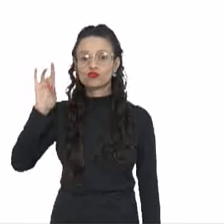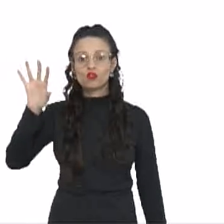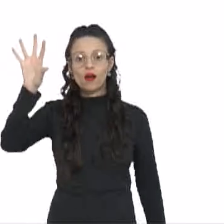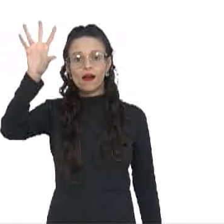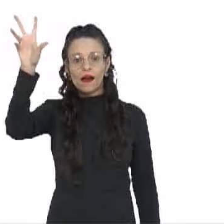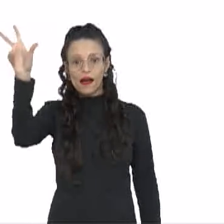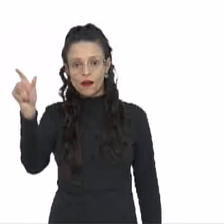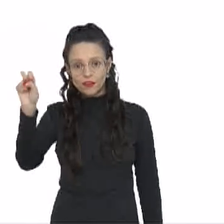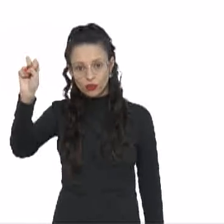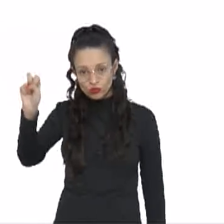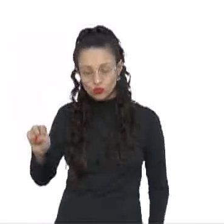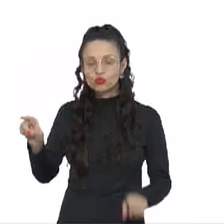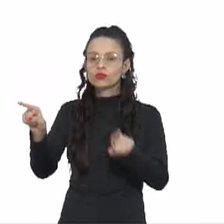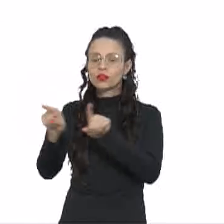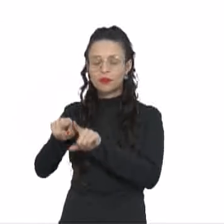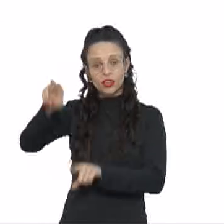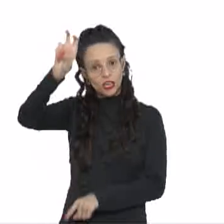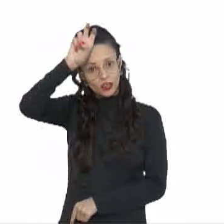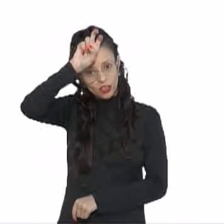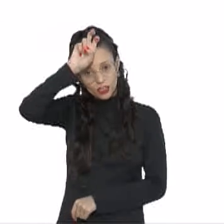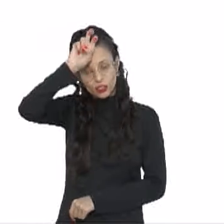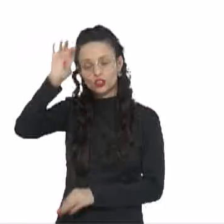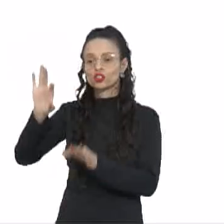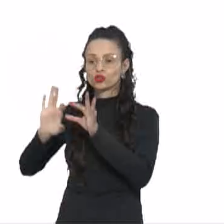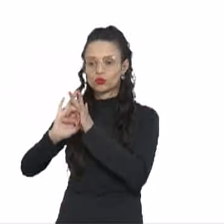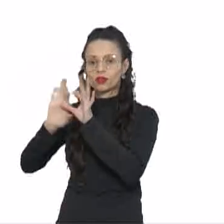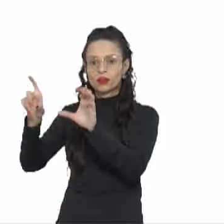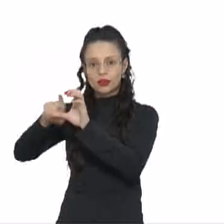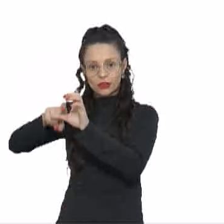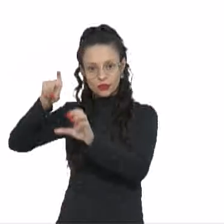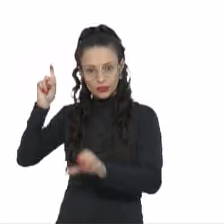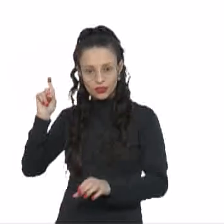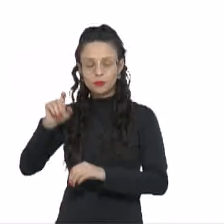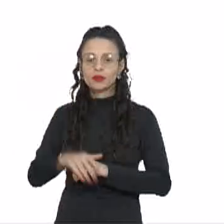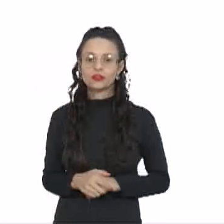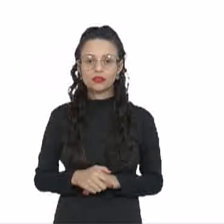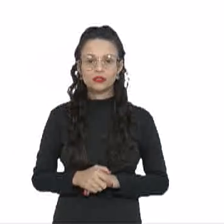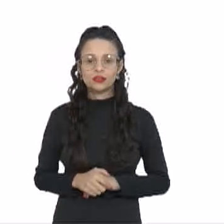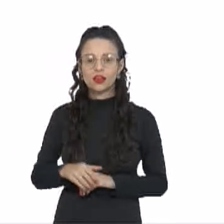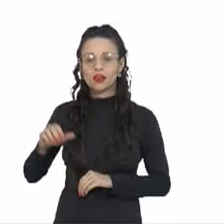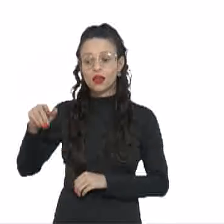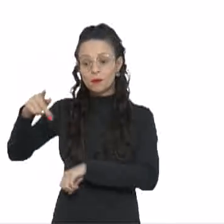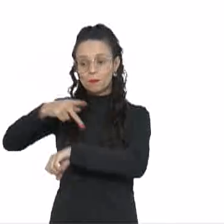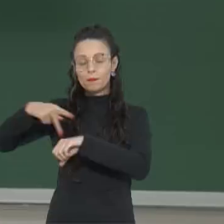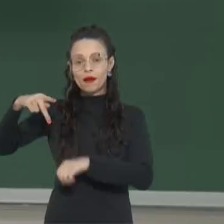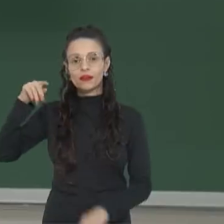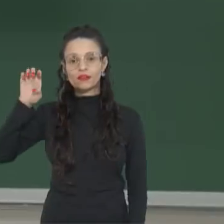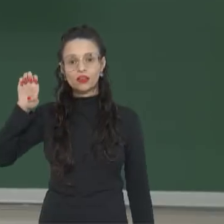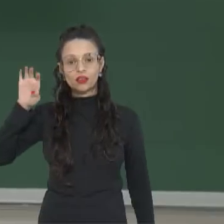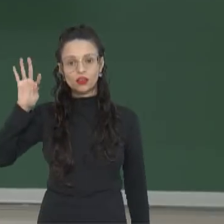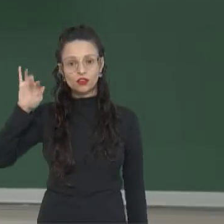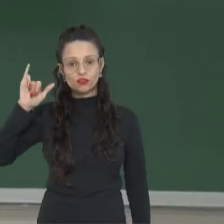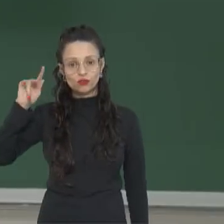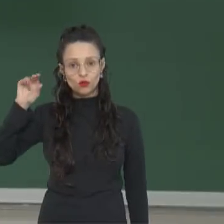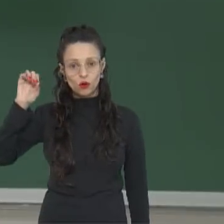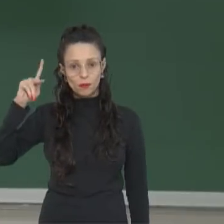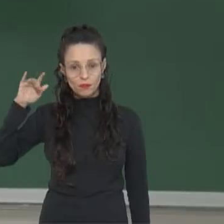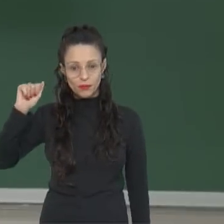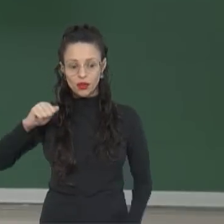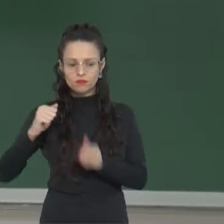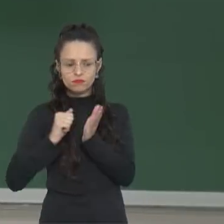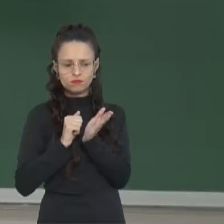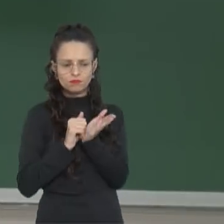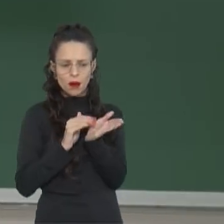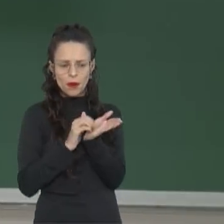e o Egito eram independentes. A Etiópia expulsou ainda as tropas italianas em 41. E lembra que